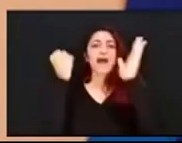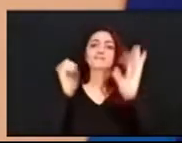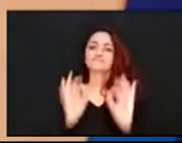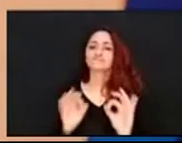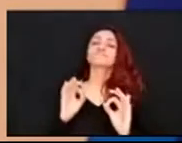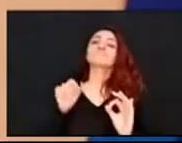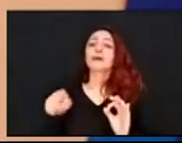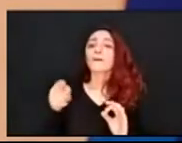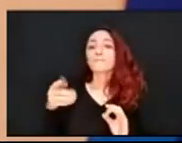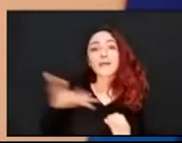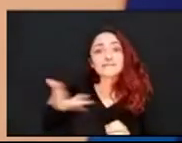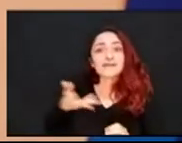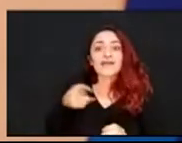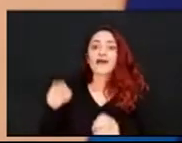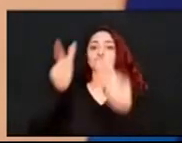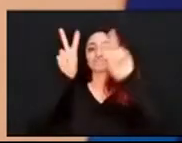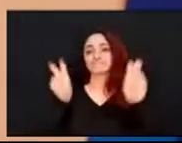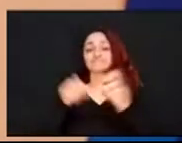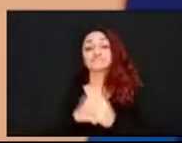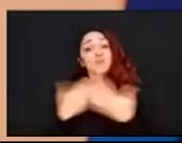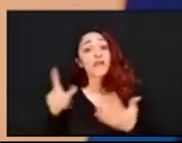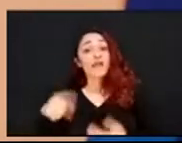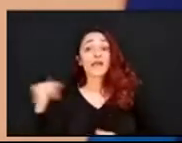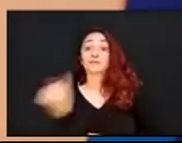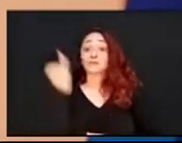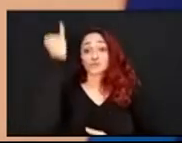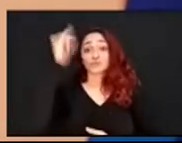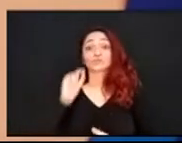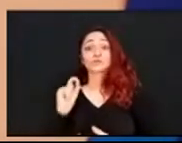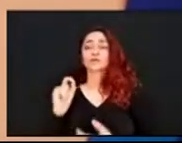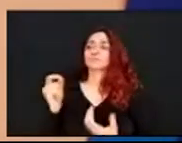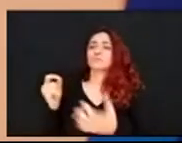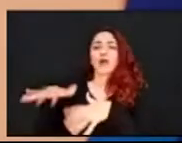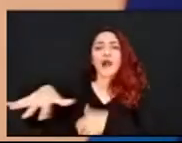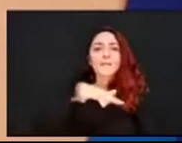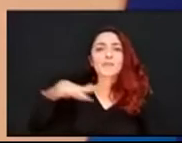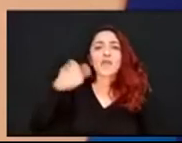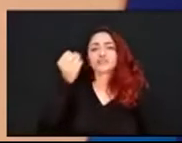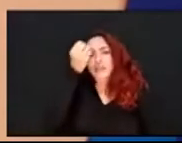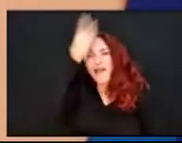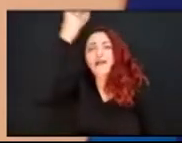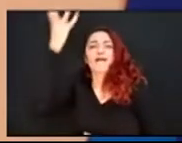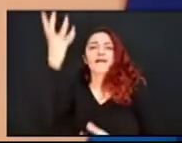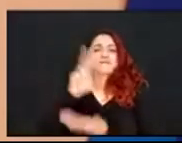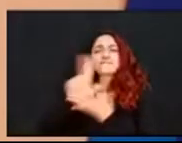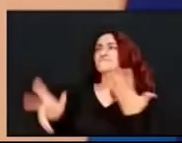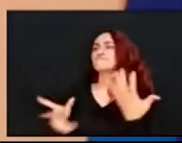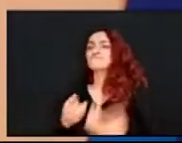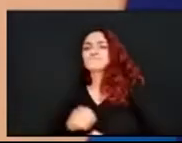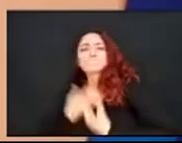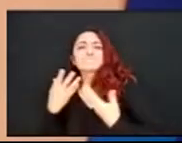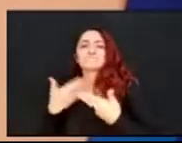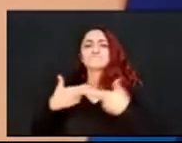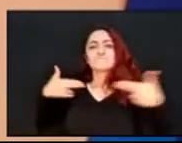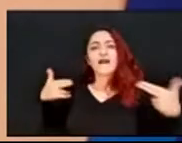importância dessa agenda para um ambiente de criatividade de inovação de produtividade por uma empresa que de